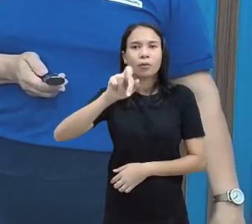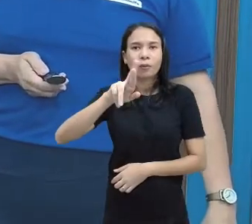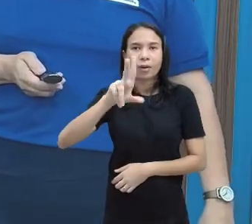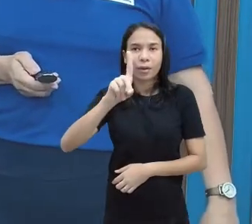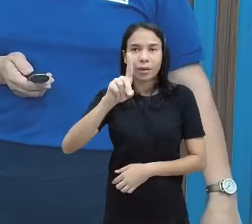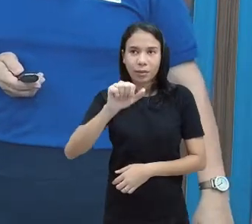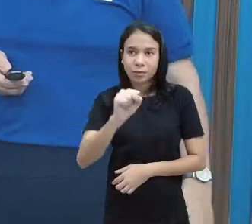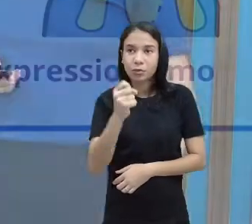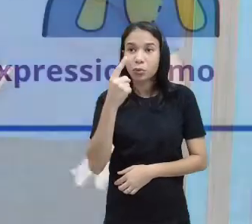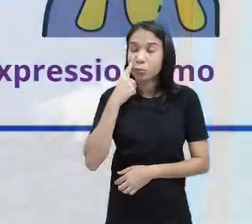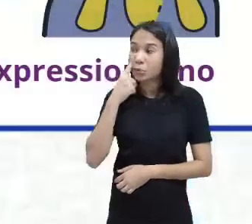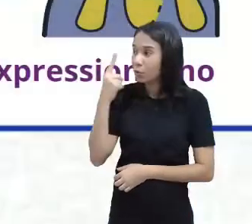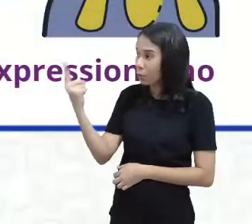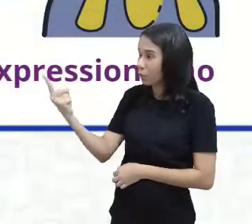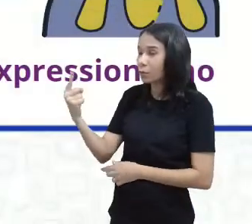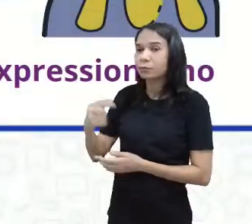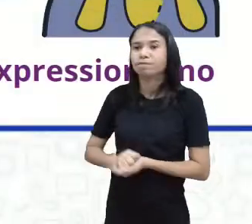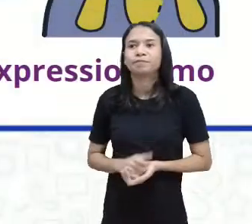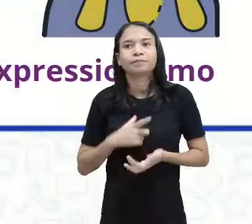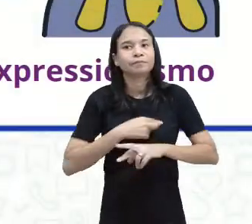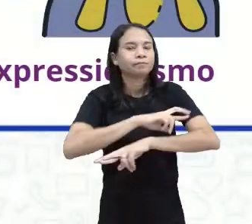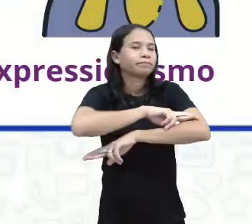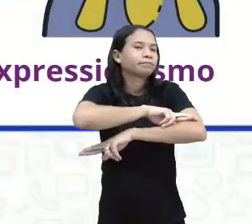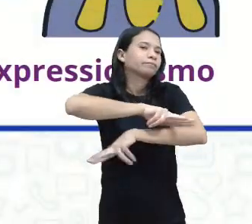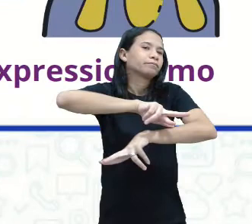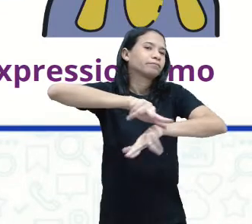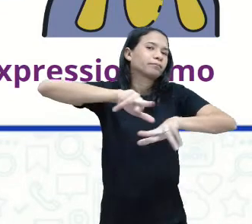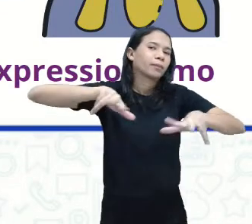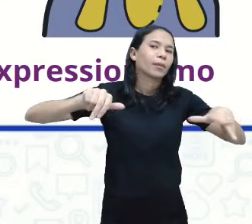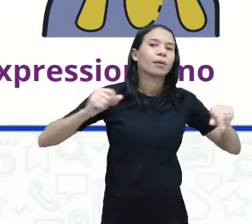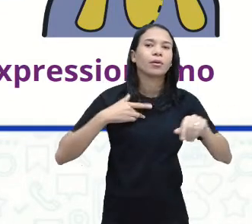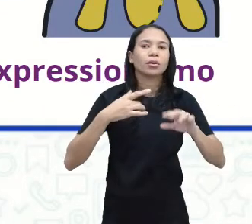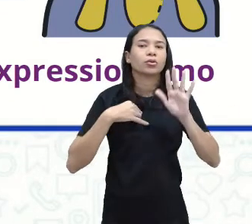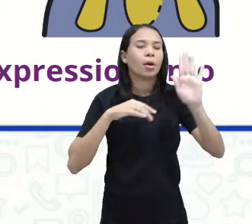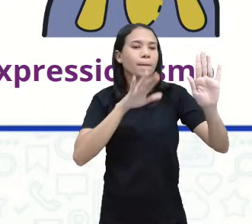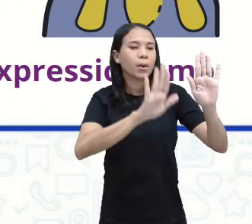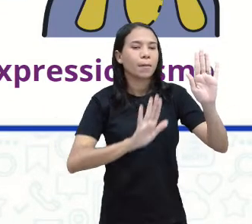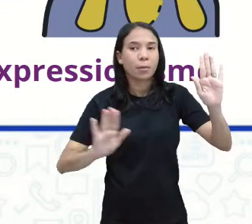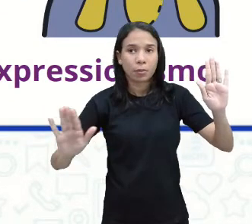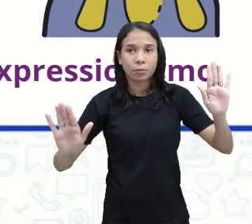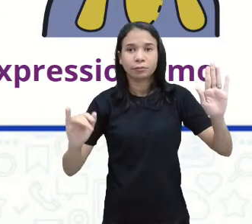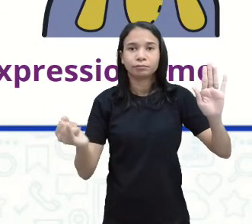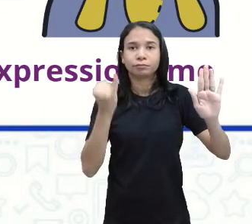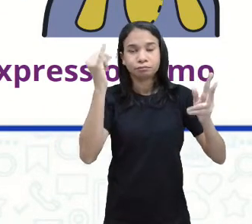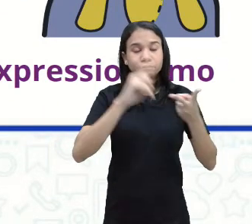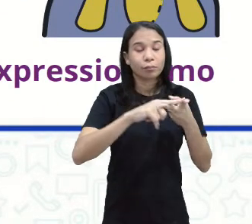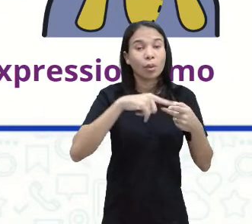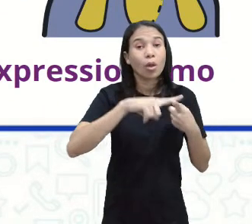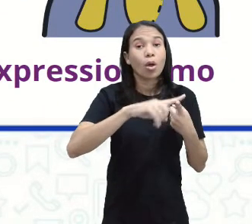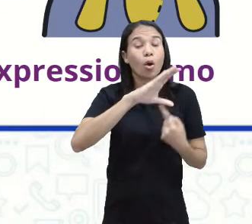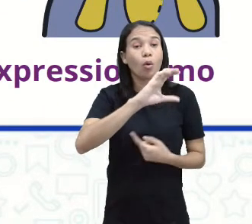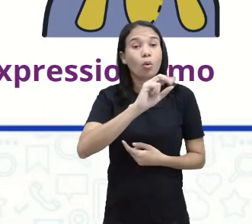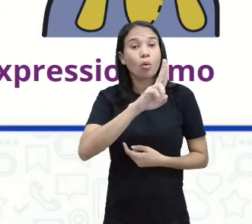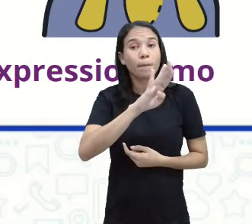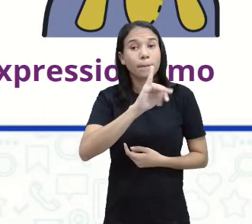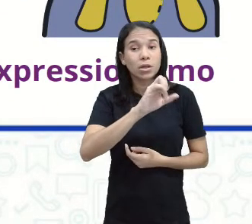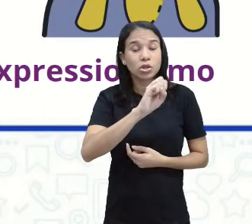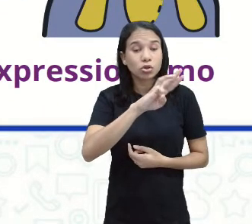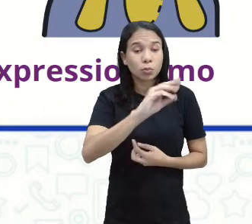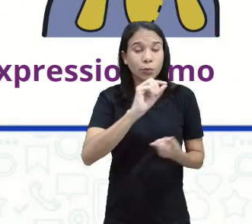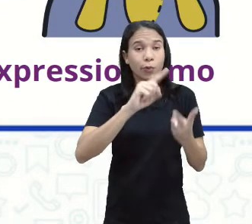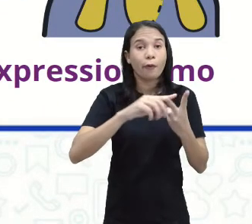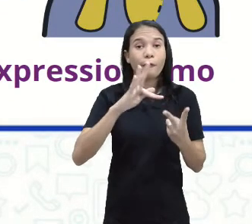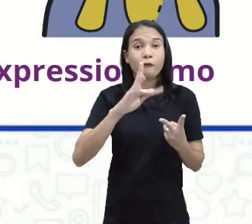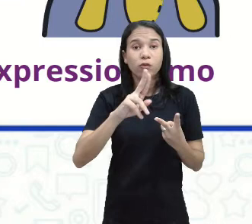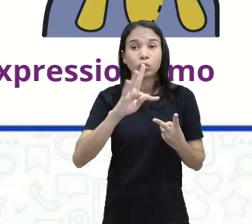essas vanguardas. Então, tinham várias, tá, gente? Eu separei aqui as mais importantes, que foi o cubismo, o futurismo,